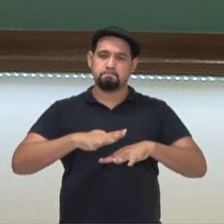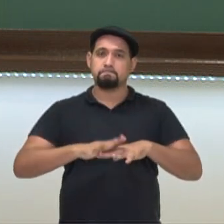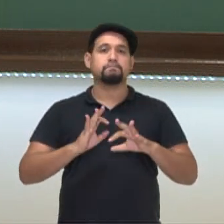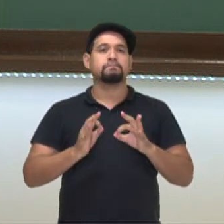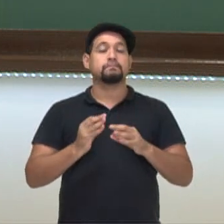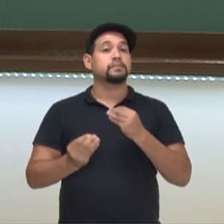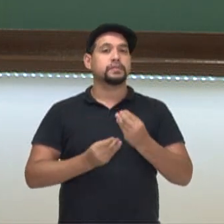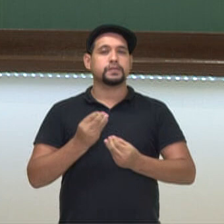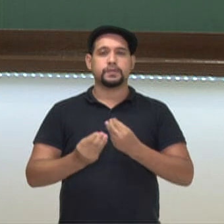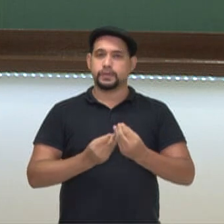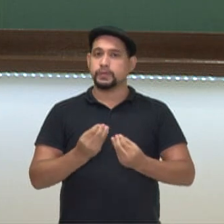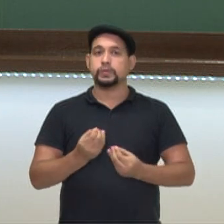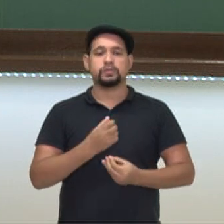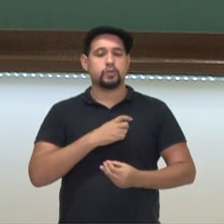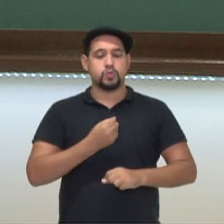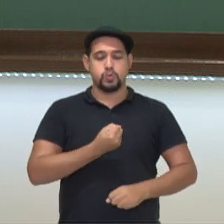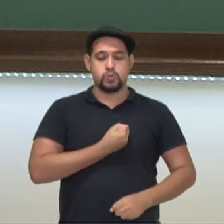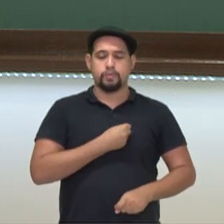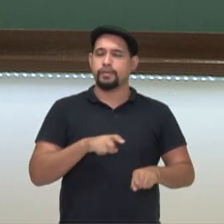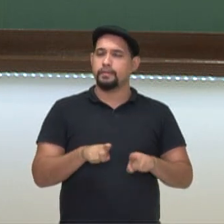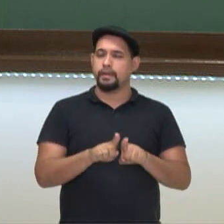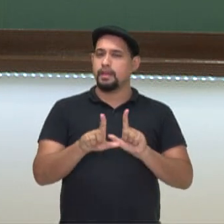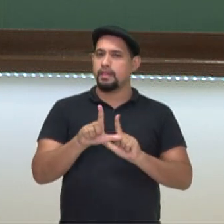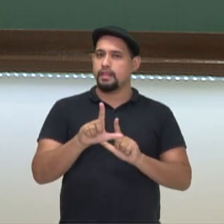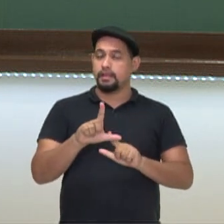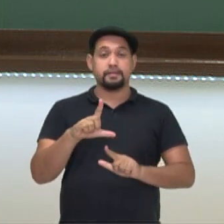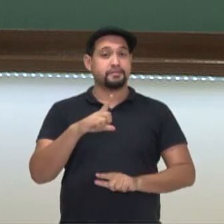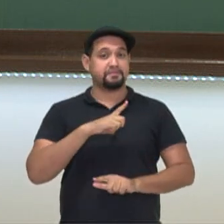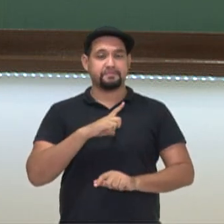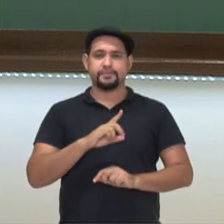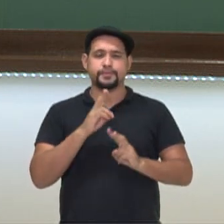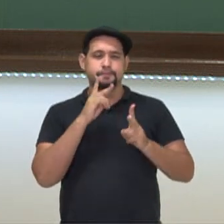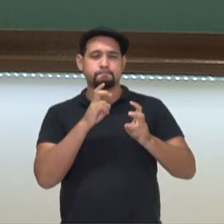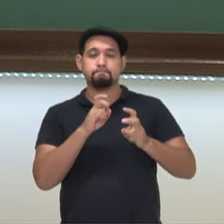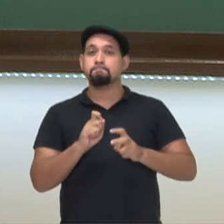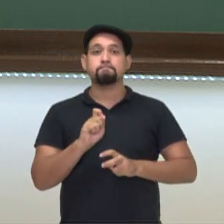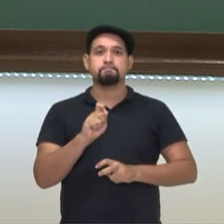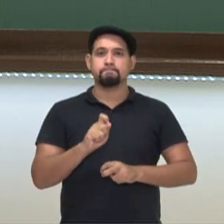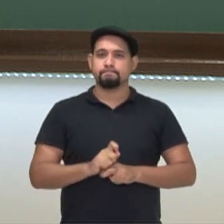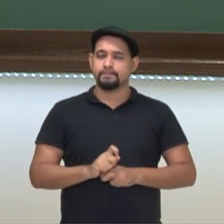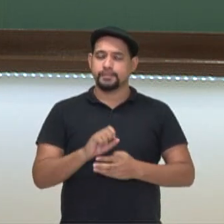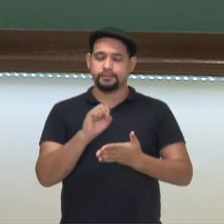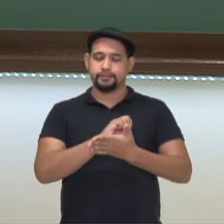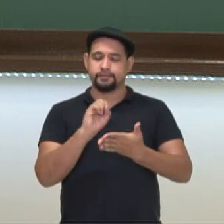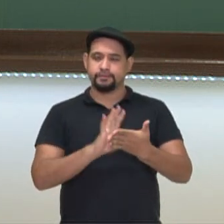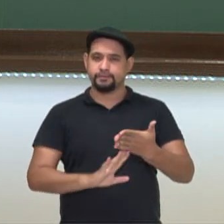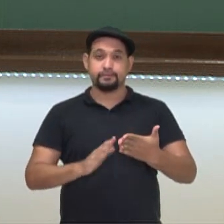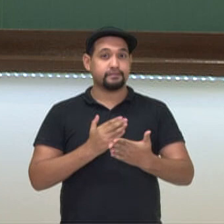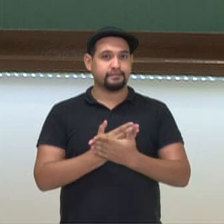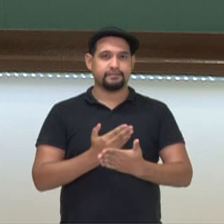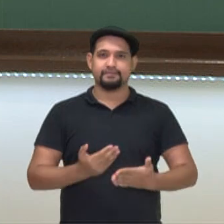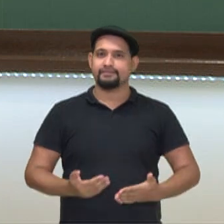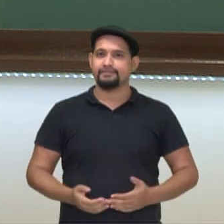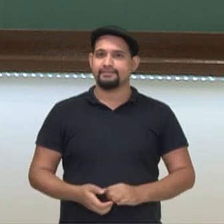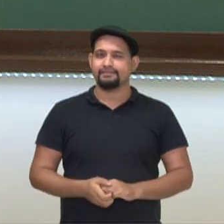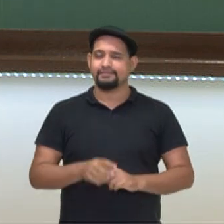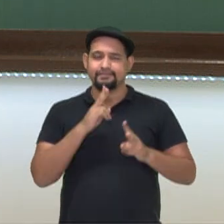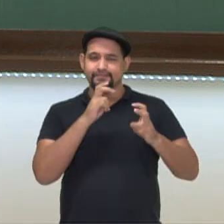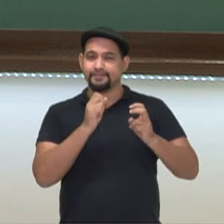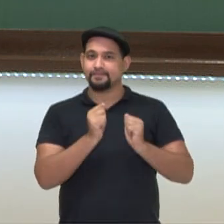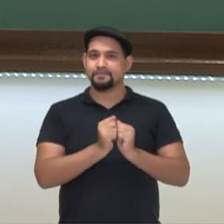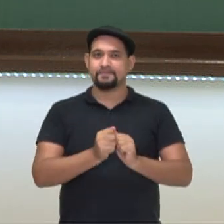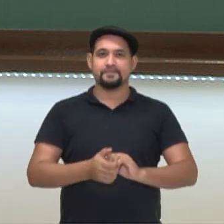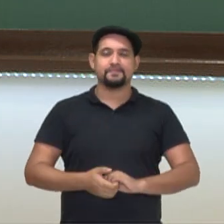a partir de uma expressão envolvendo números e envolvendo letras. E é isso que a gente vai observar nos exercícios dessa aula. Então, confere